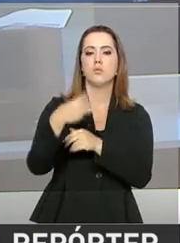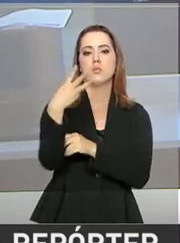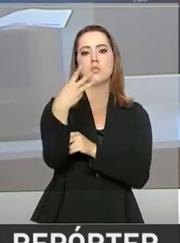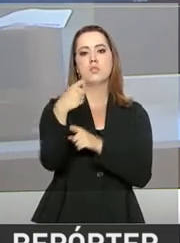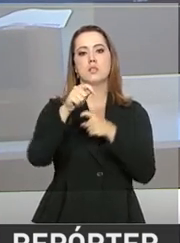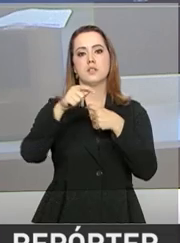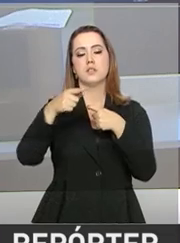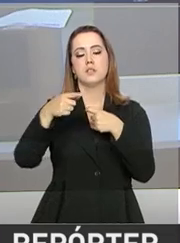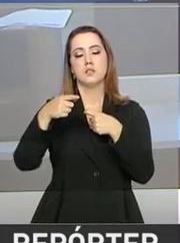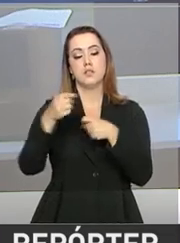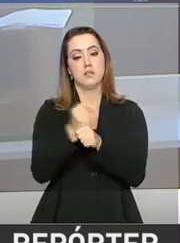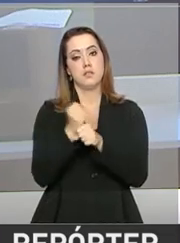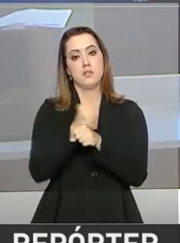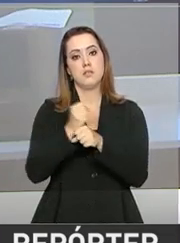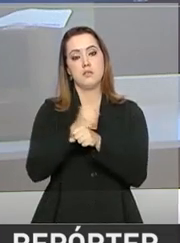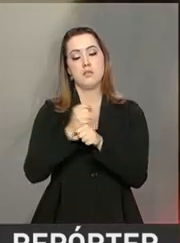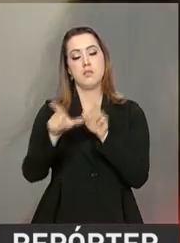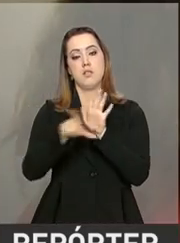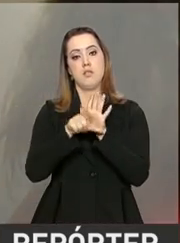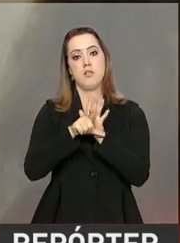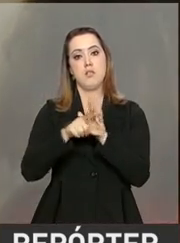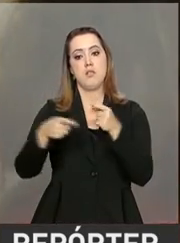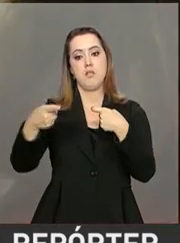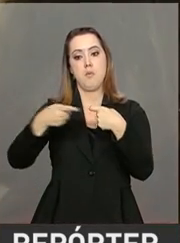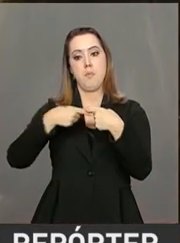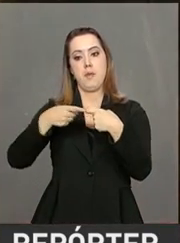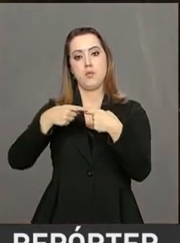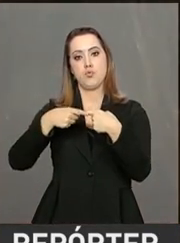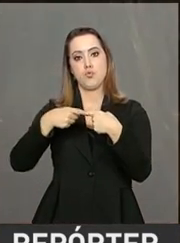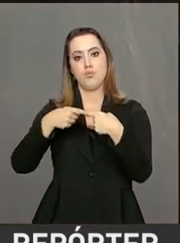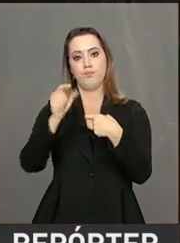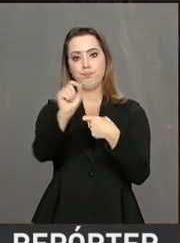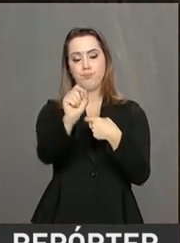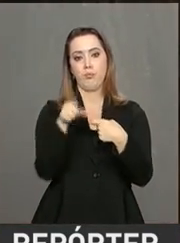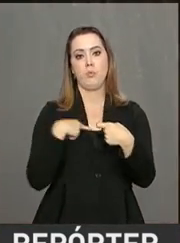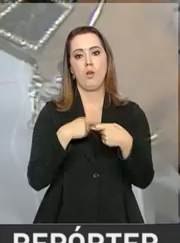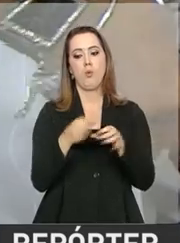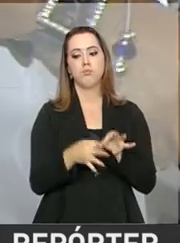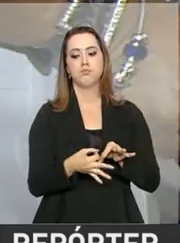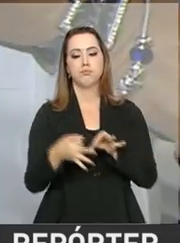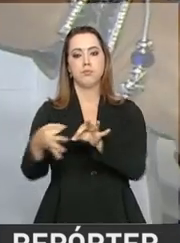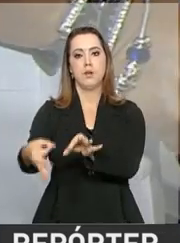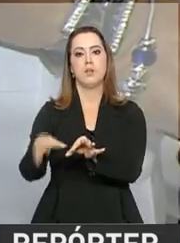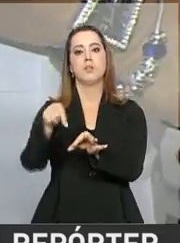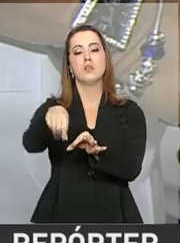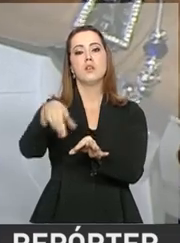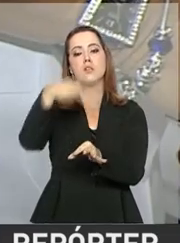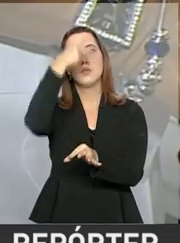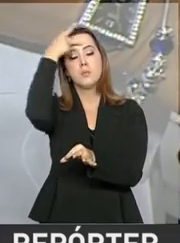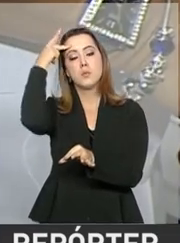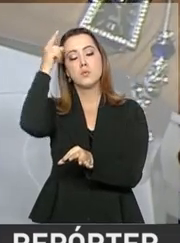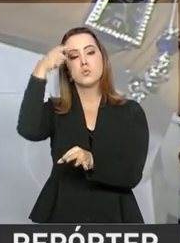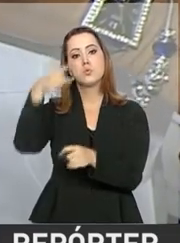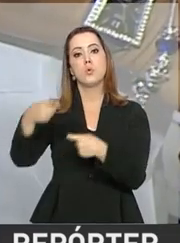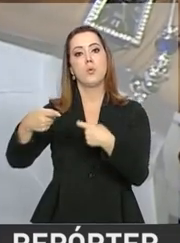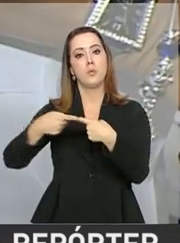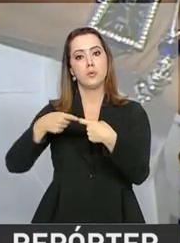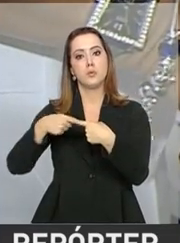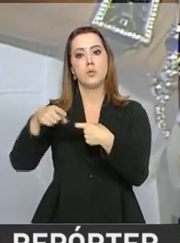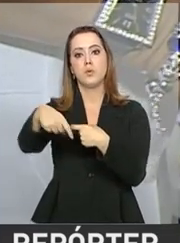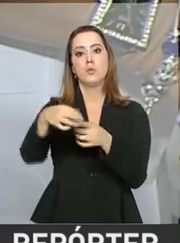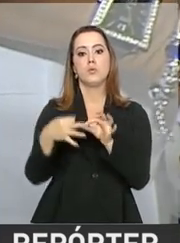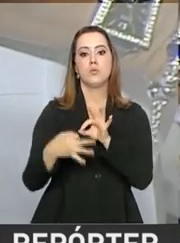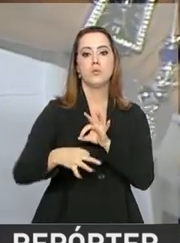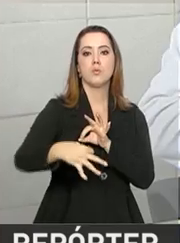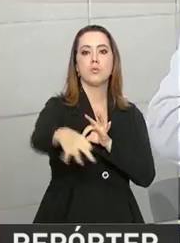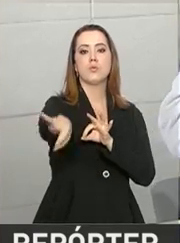3 anos o programa Mais Médicos. Lançado em 2013, o programa leva profissionais de saúde a áreas de difícil acesso e em regiões